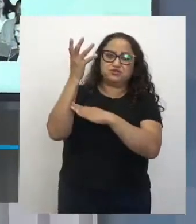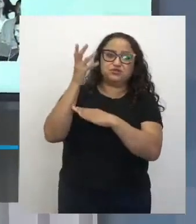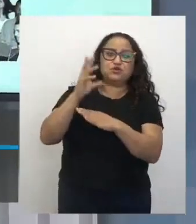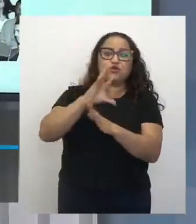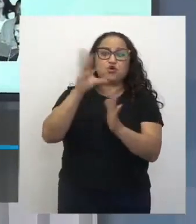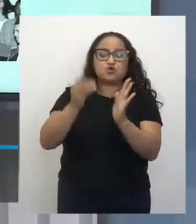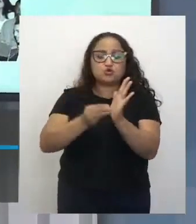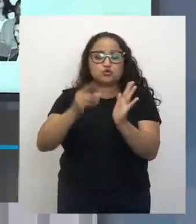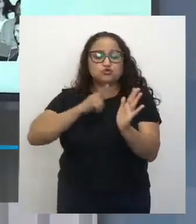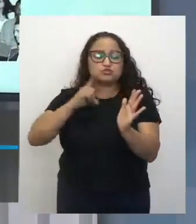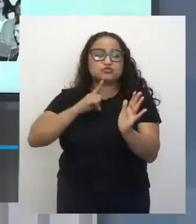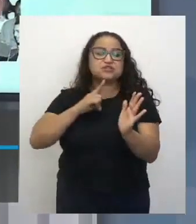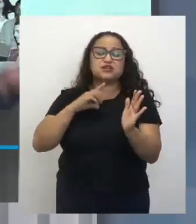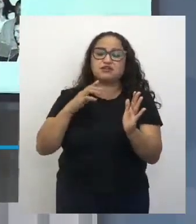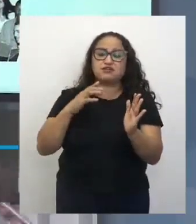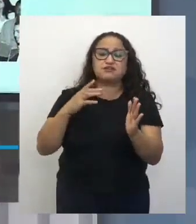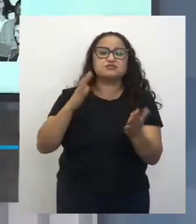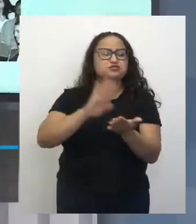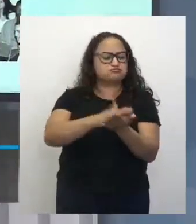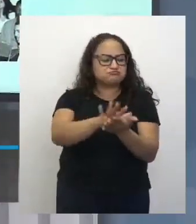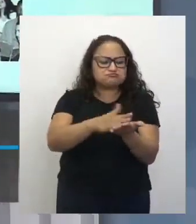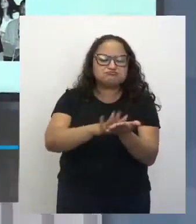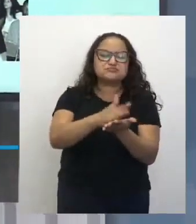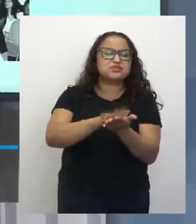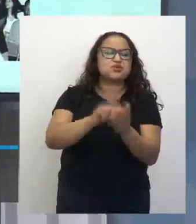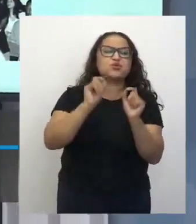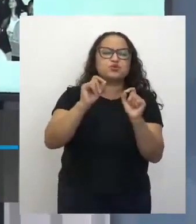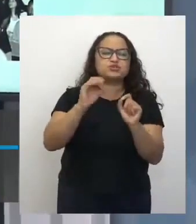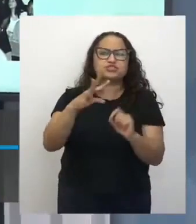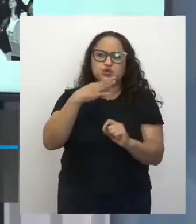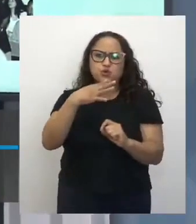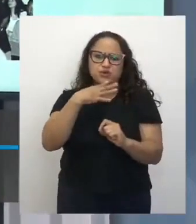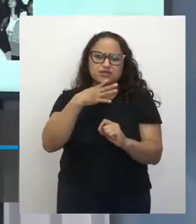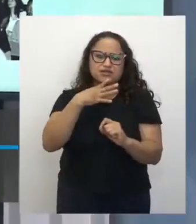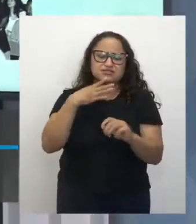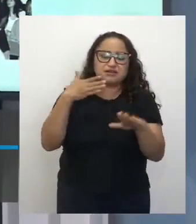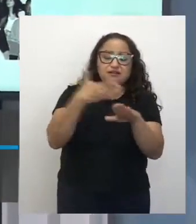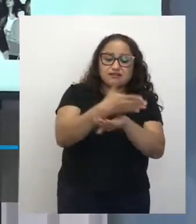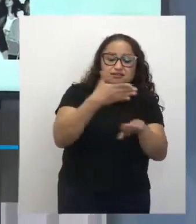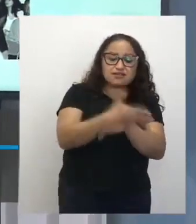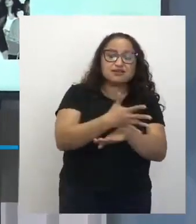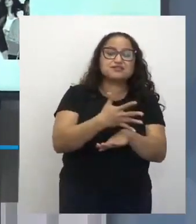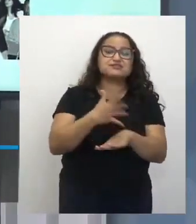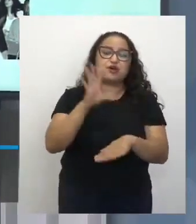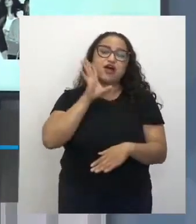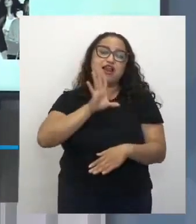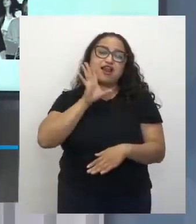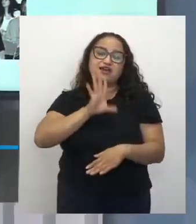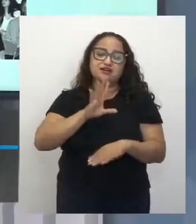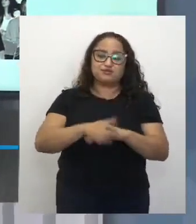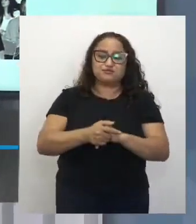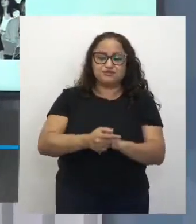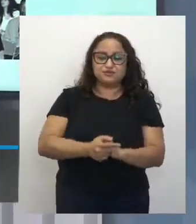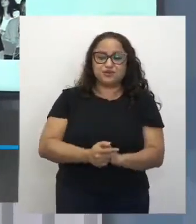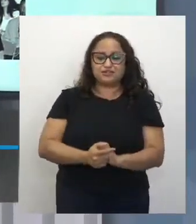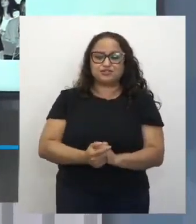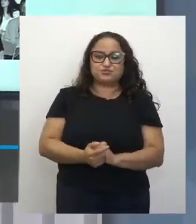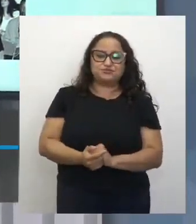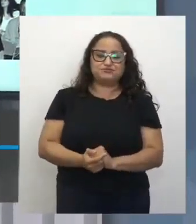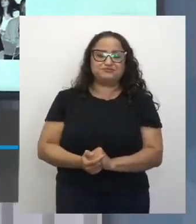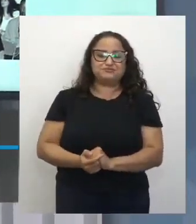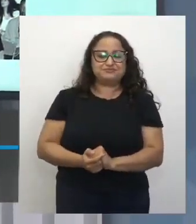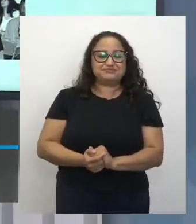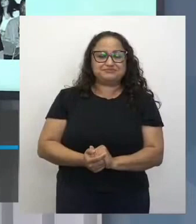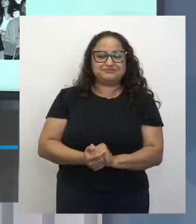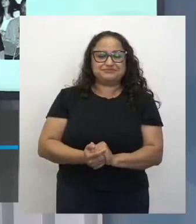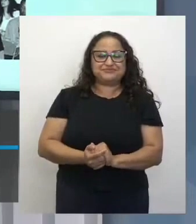junto, o pessoal canta junto as músicas que já conhece, né? É uma forma de interação muito gostosa essa questão do samba da vela. É muito popular aqui